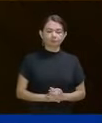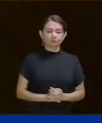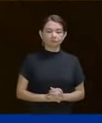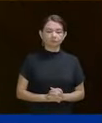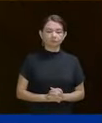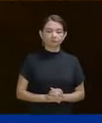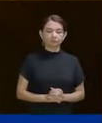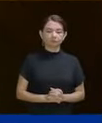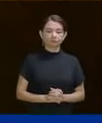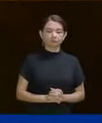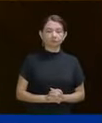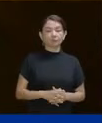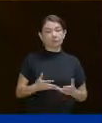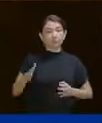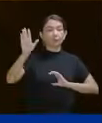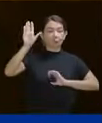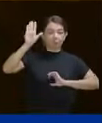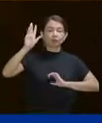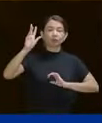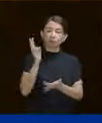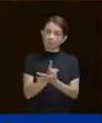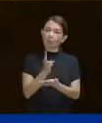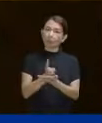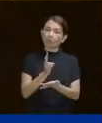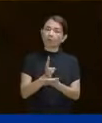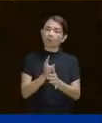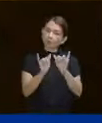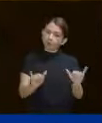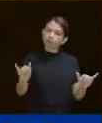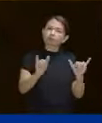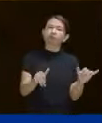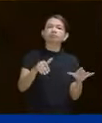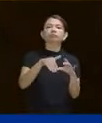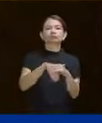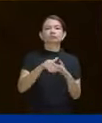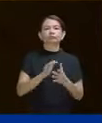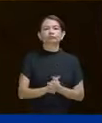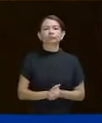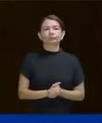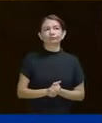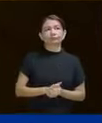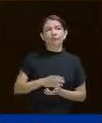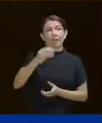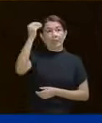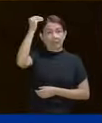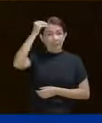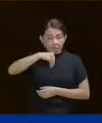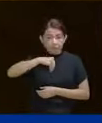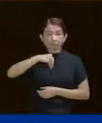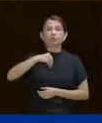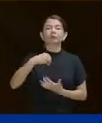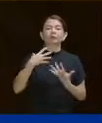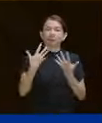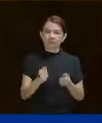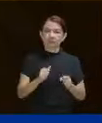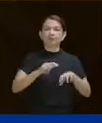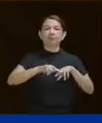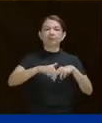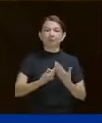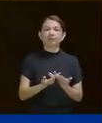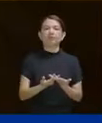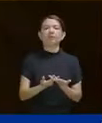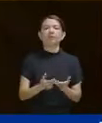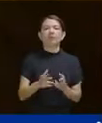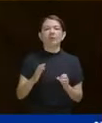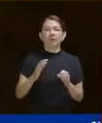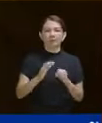o titular deu continuidade. Essa renúncia ela foi homologada pelo tribunal, foi